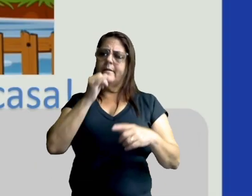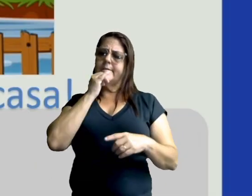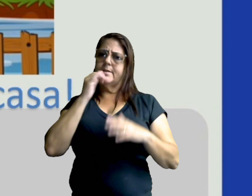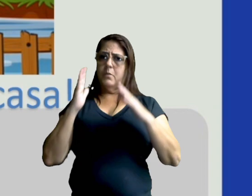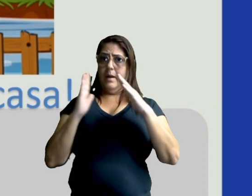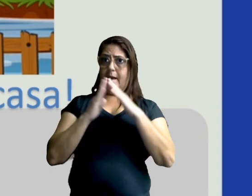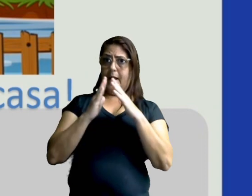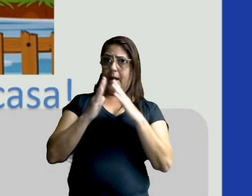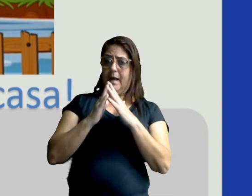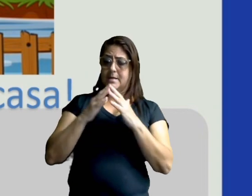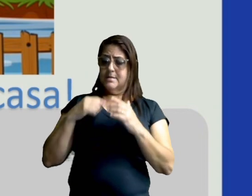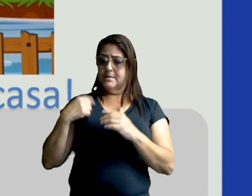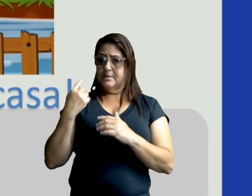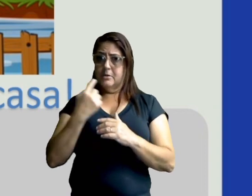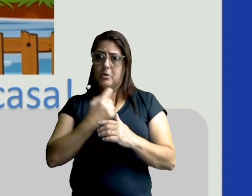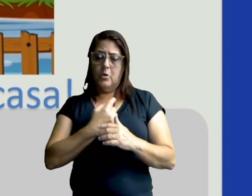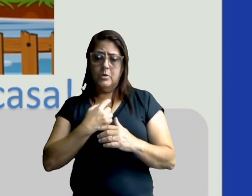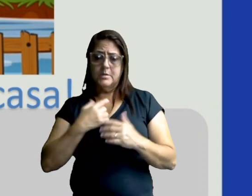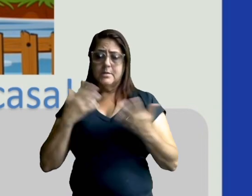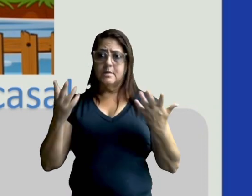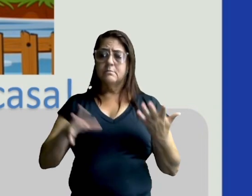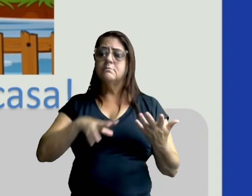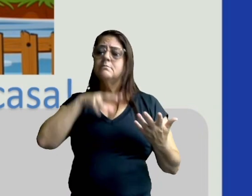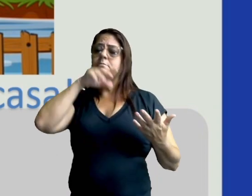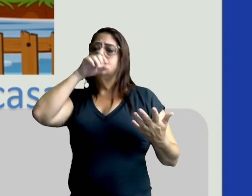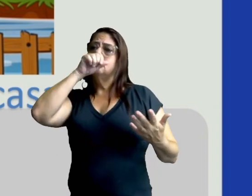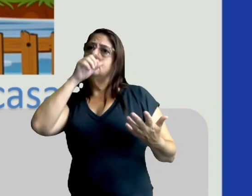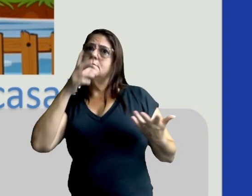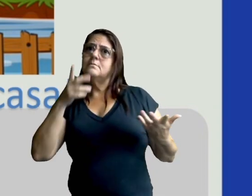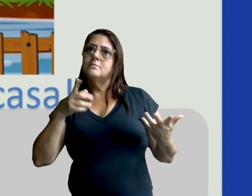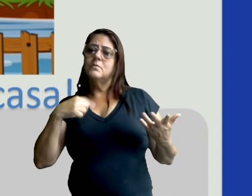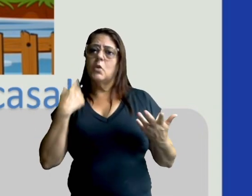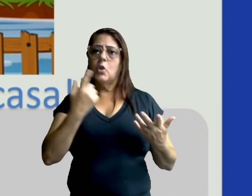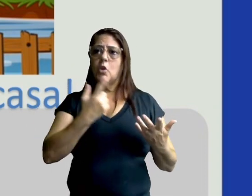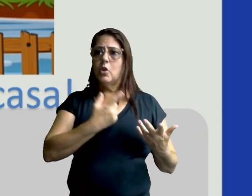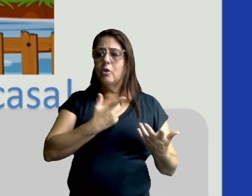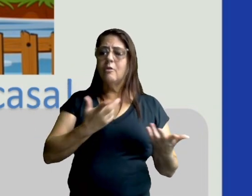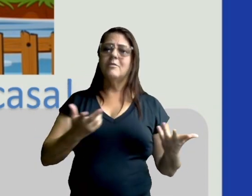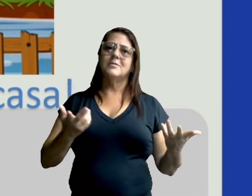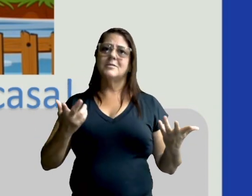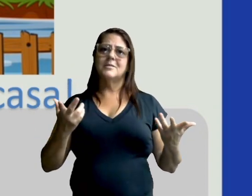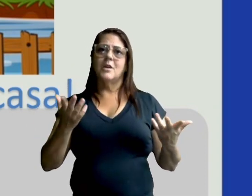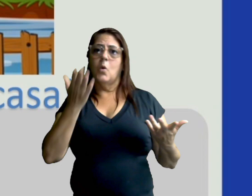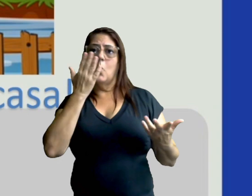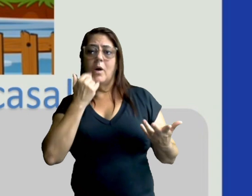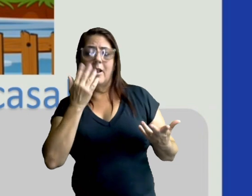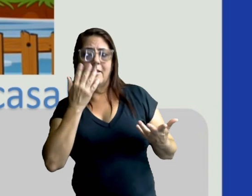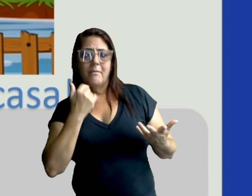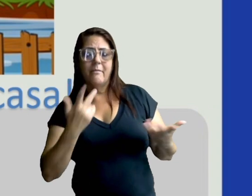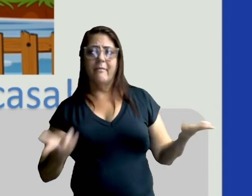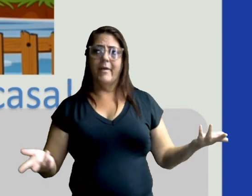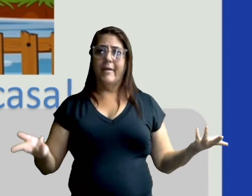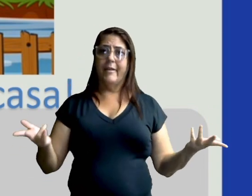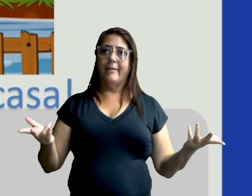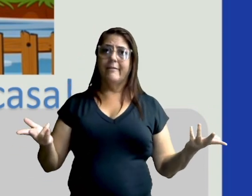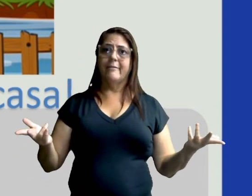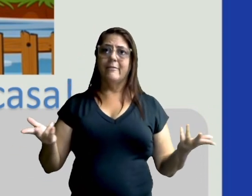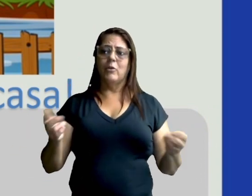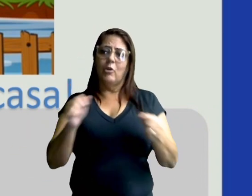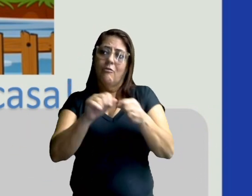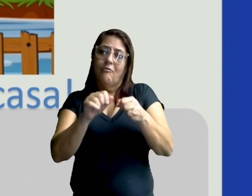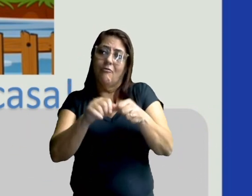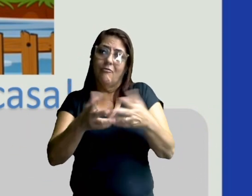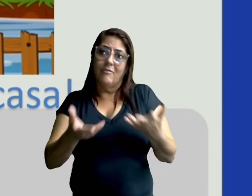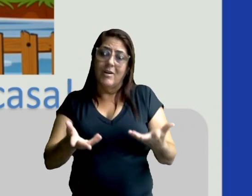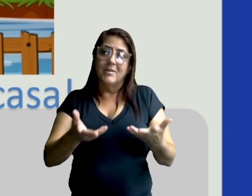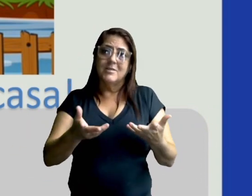é o lugar que a gente vive, que a gente anda, que a gente respira, é onde nós vamos procurar o nosso alimento para nos alimentar, é